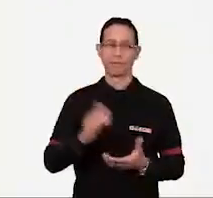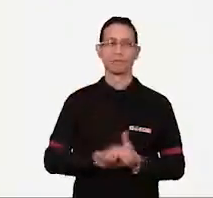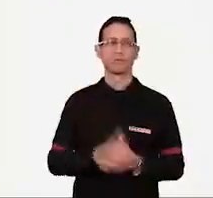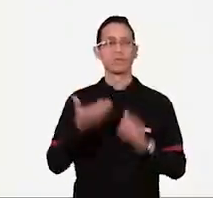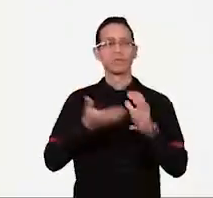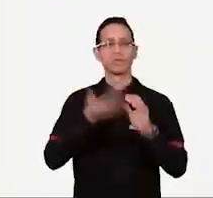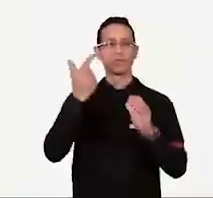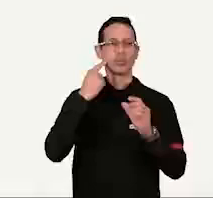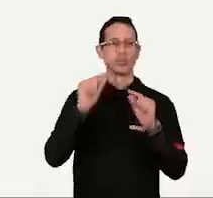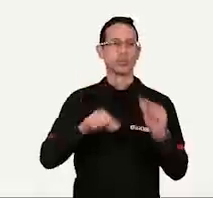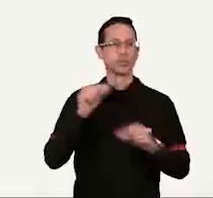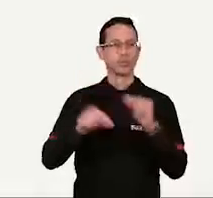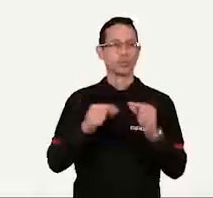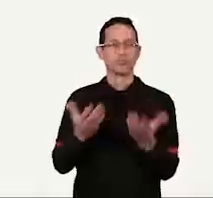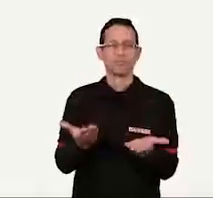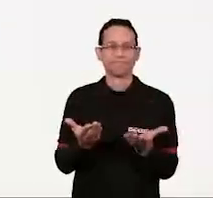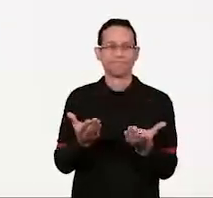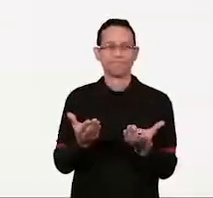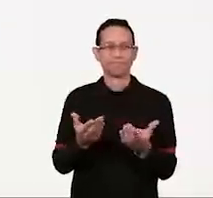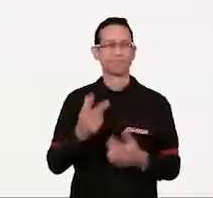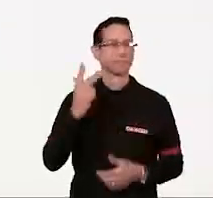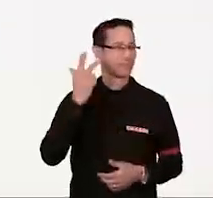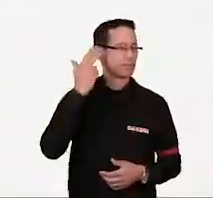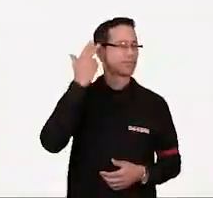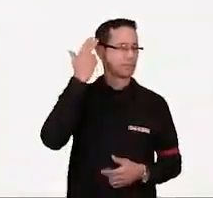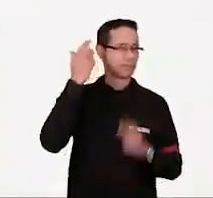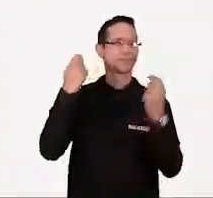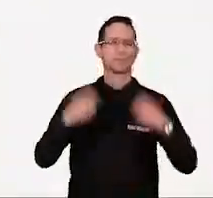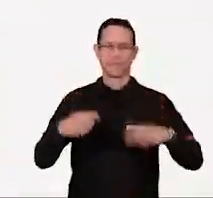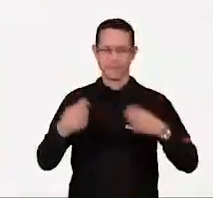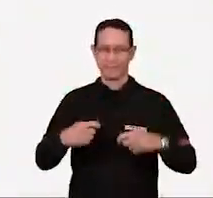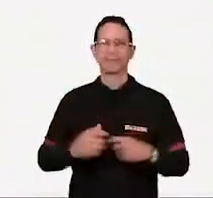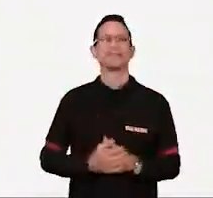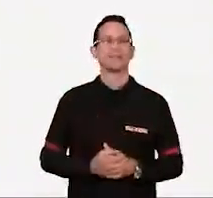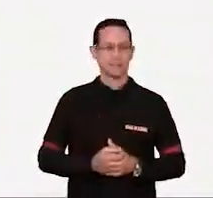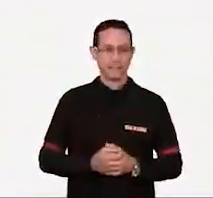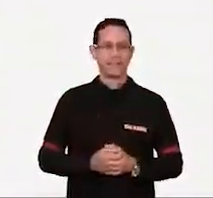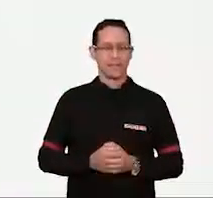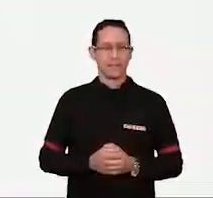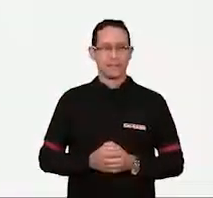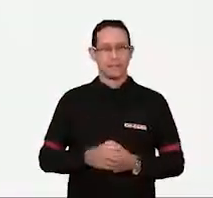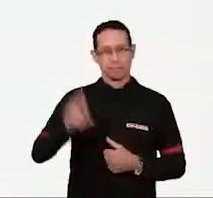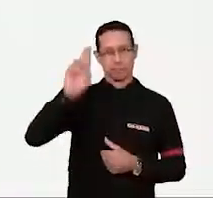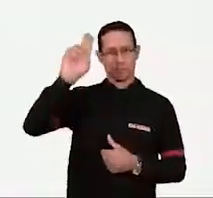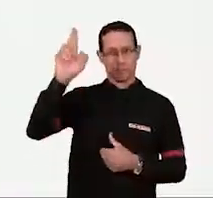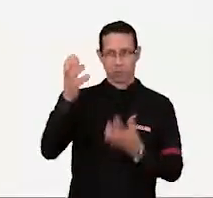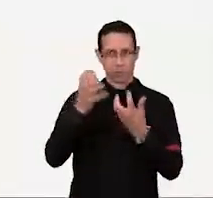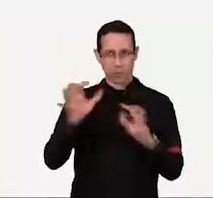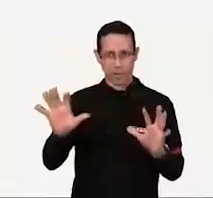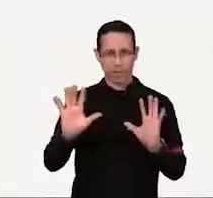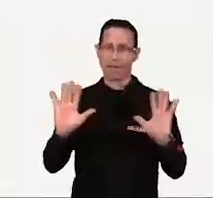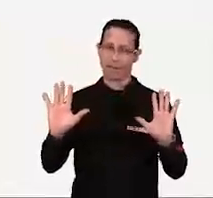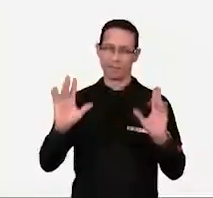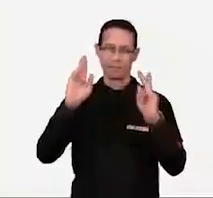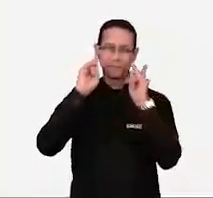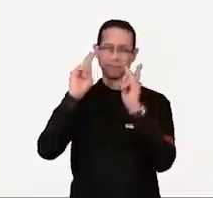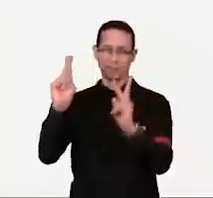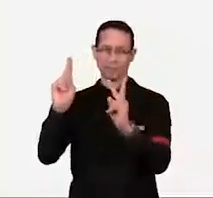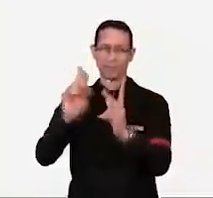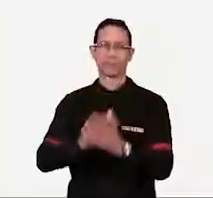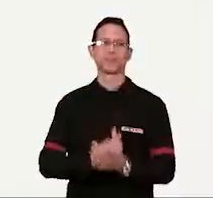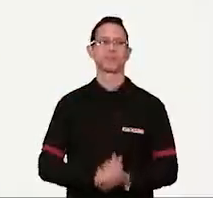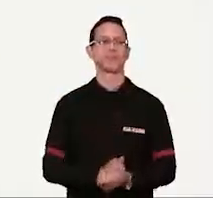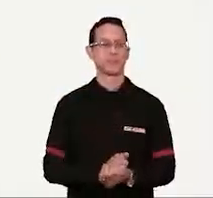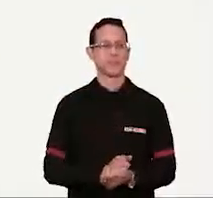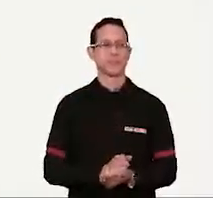que antibiótico? Antibiótico nada, aqui vai ter que ser cirúrgico, infelizmente, ou a não ser que o tutor, o proprietário não queira fazer isso. Uma das coisas